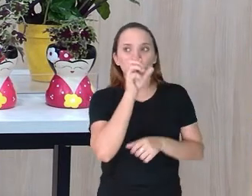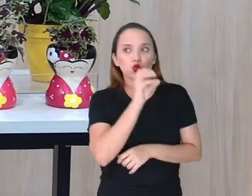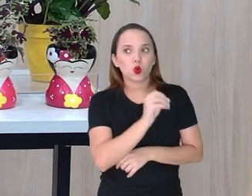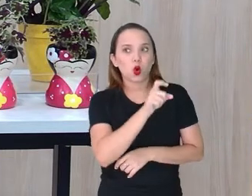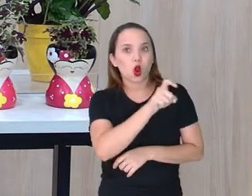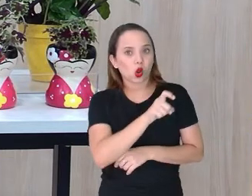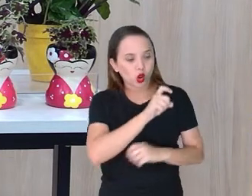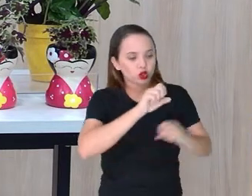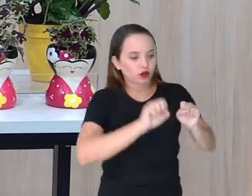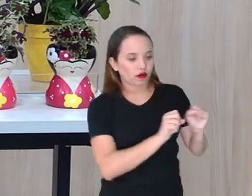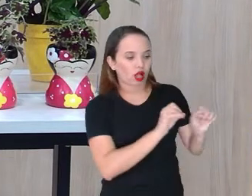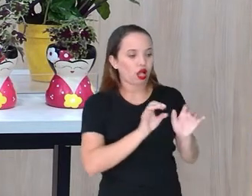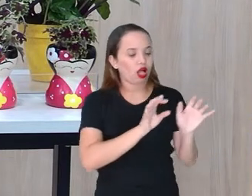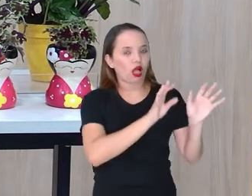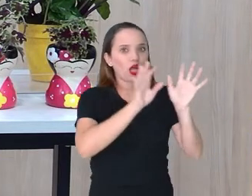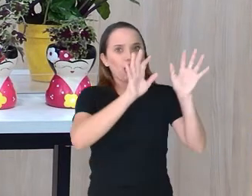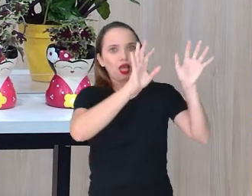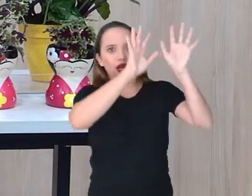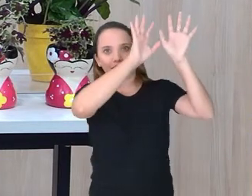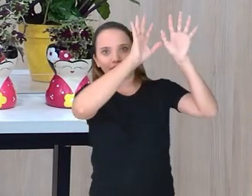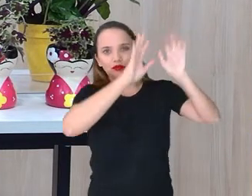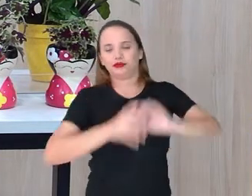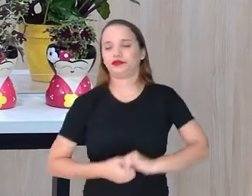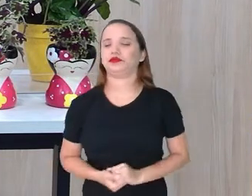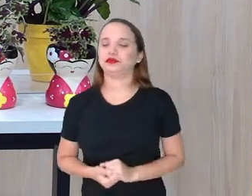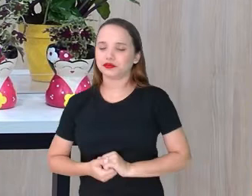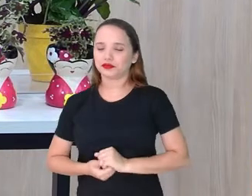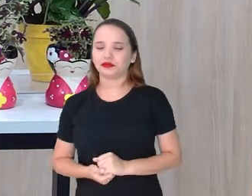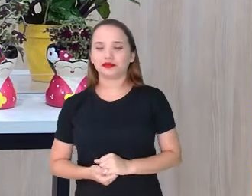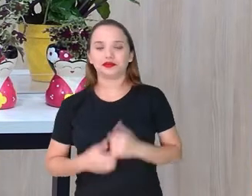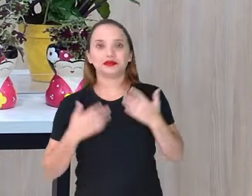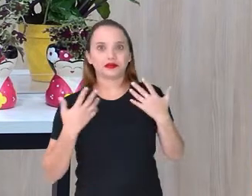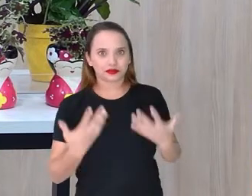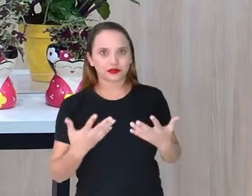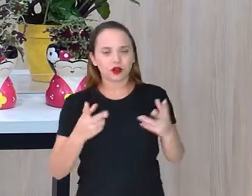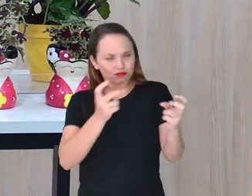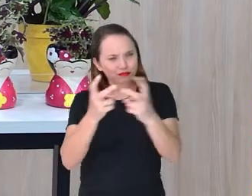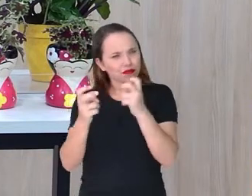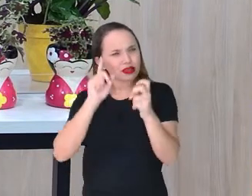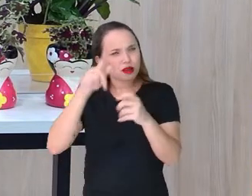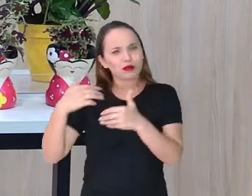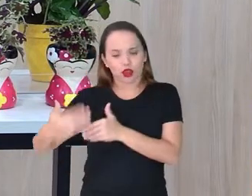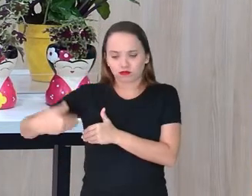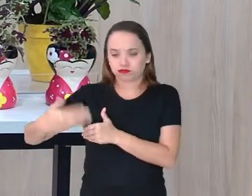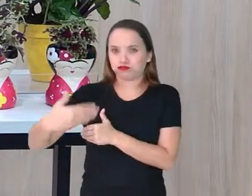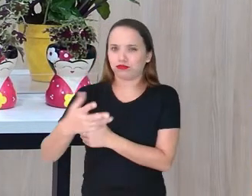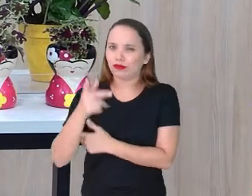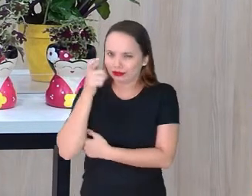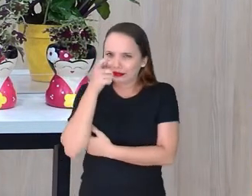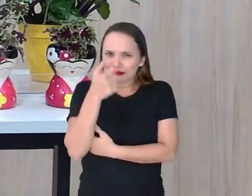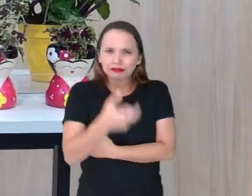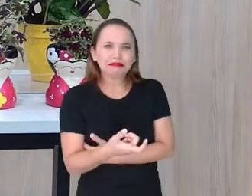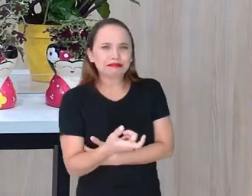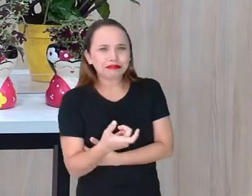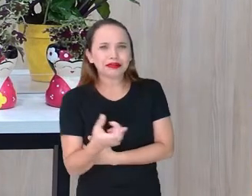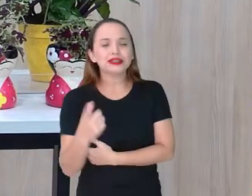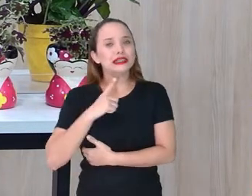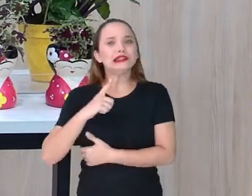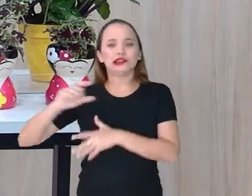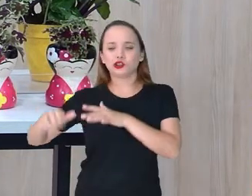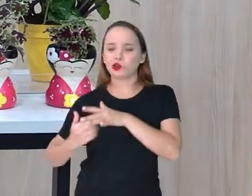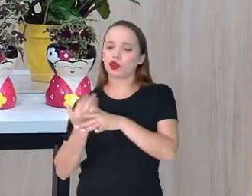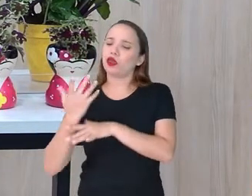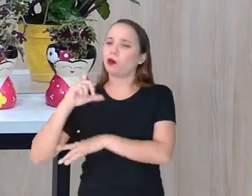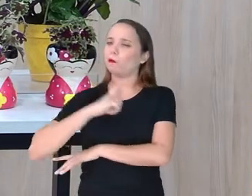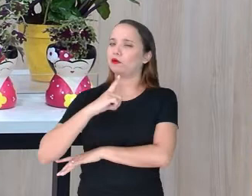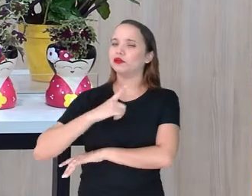os açúcares que ela serve de alimento para ela. Observe aí que é um processo bem interessante que ela realiza, por